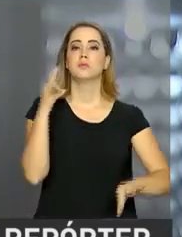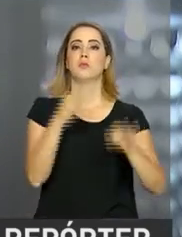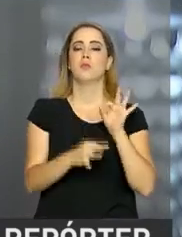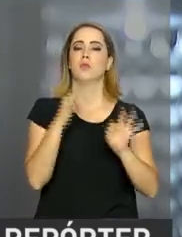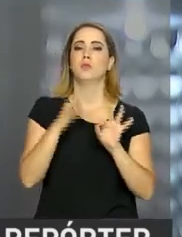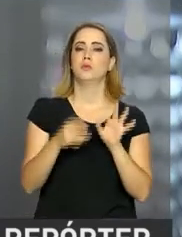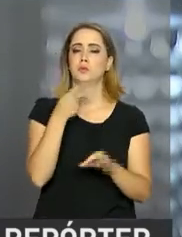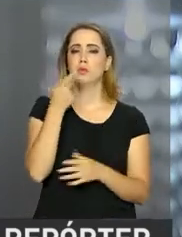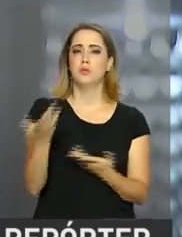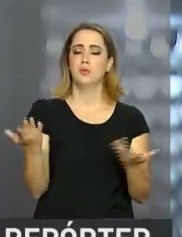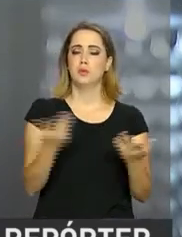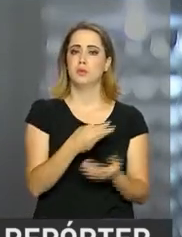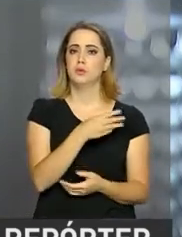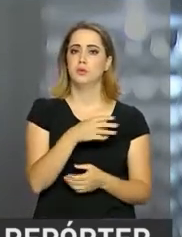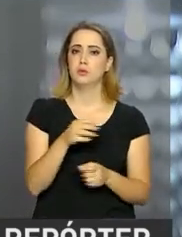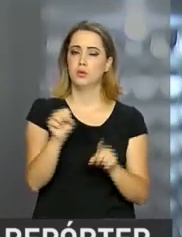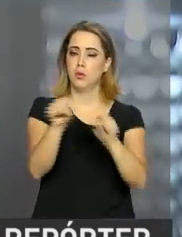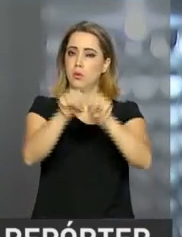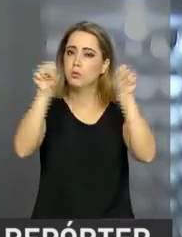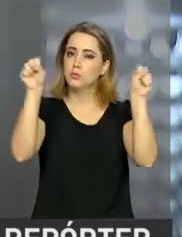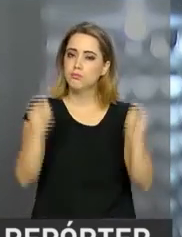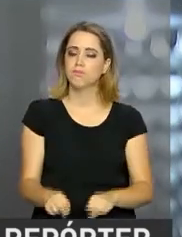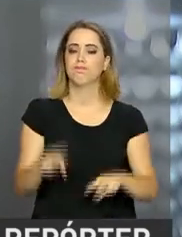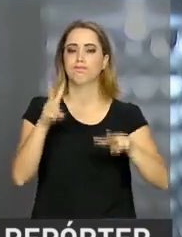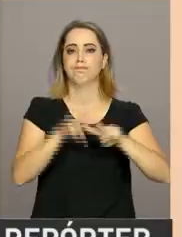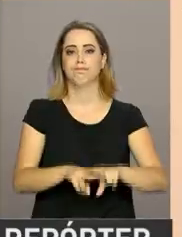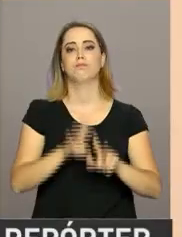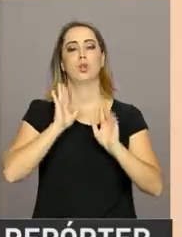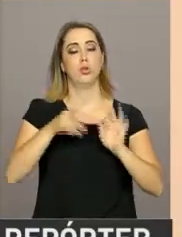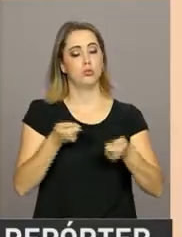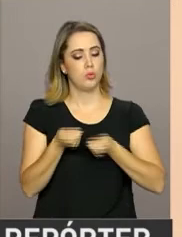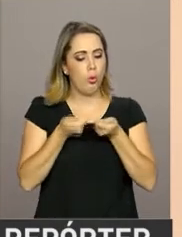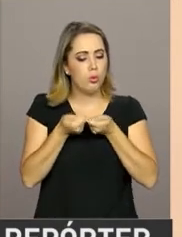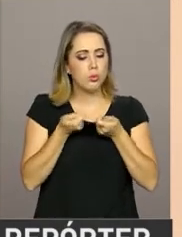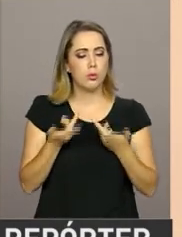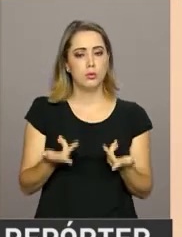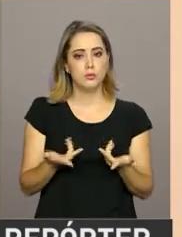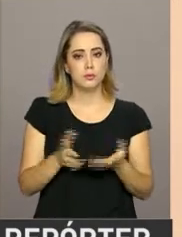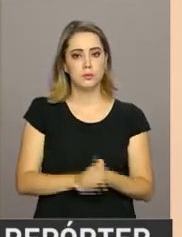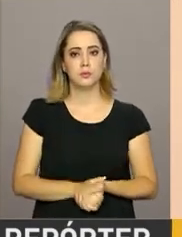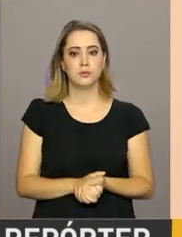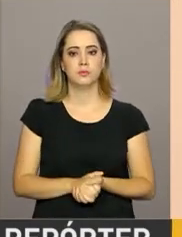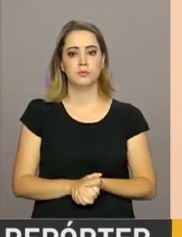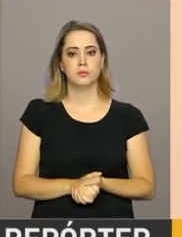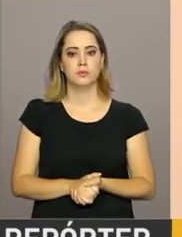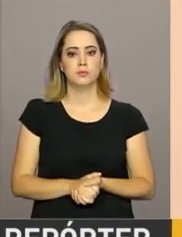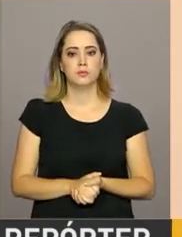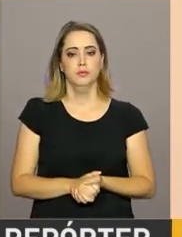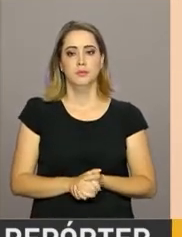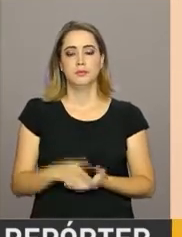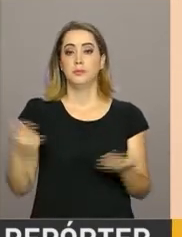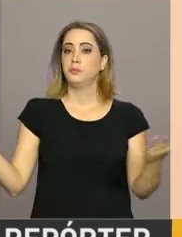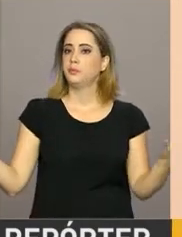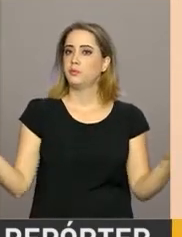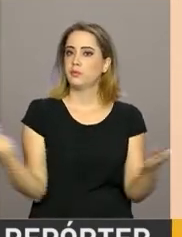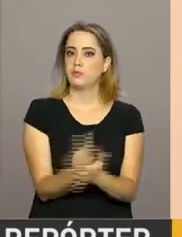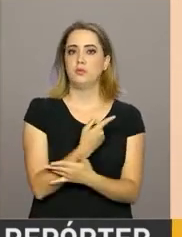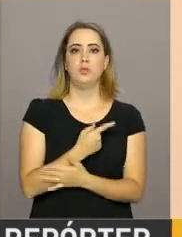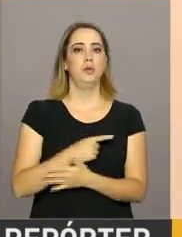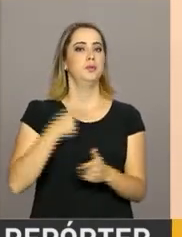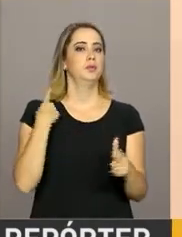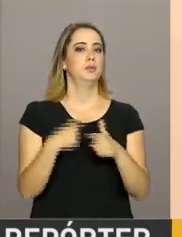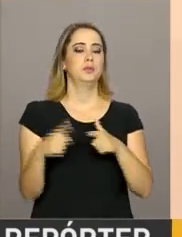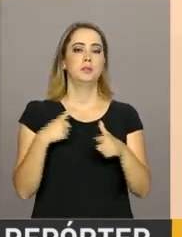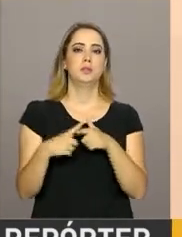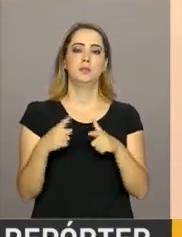disse que o sistema penitenciário está sob controle não é a primeira vez que ocorre um grande problema do sistema